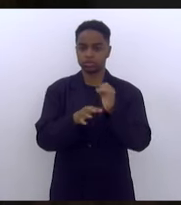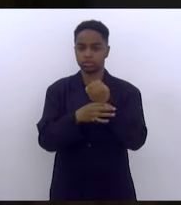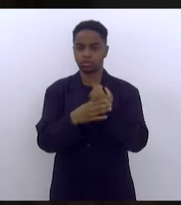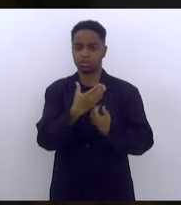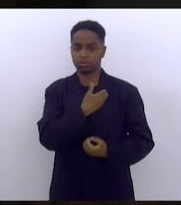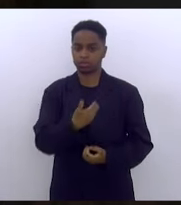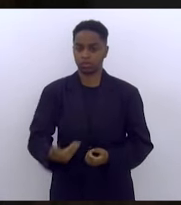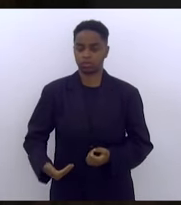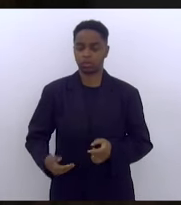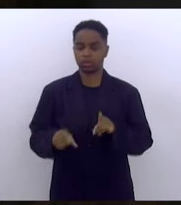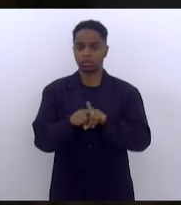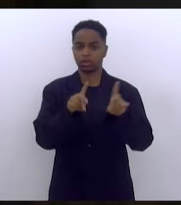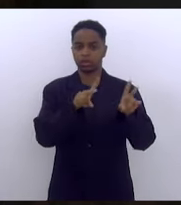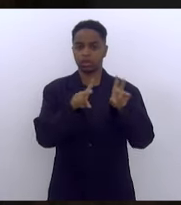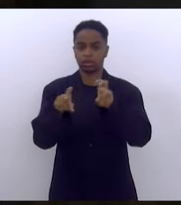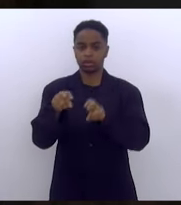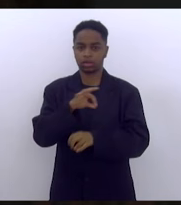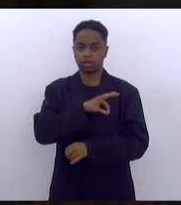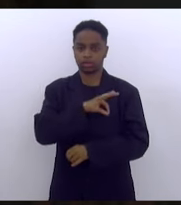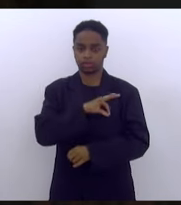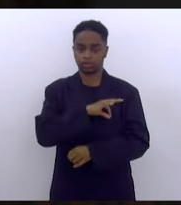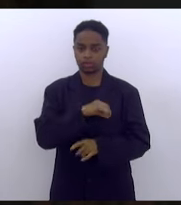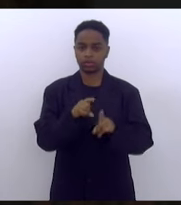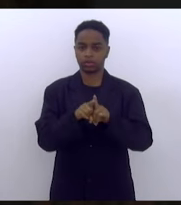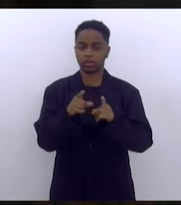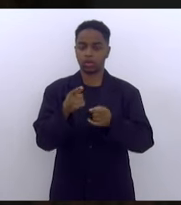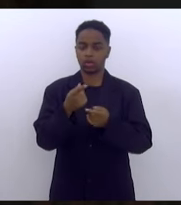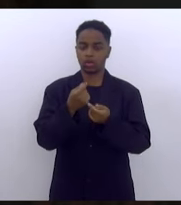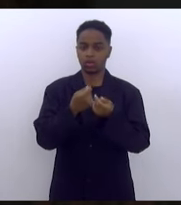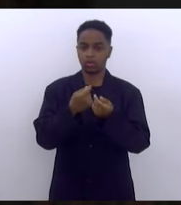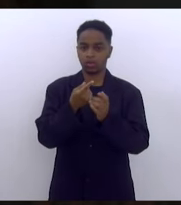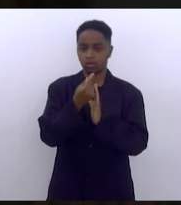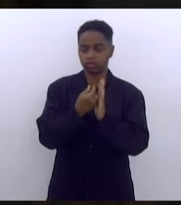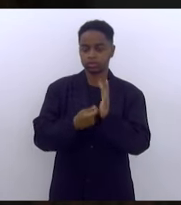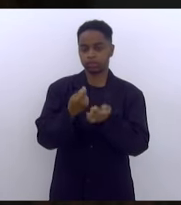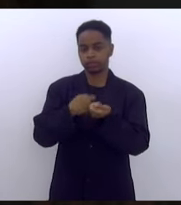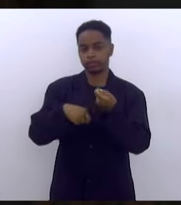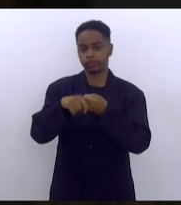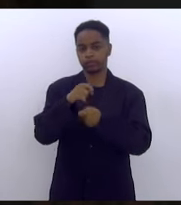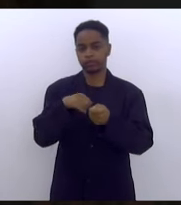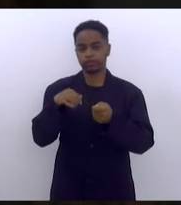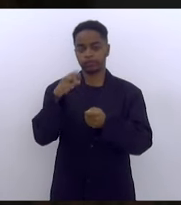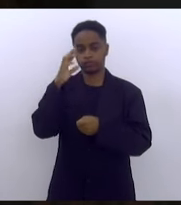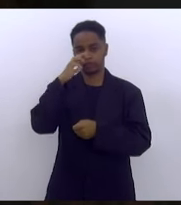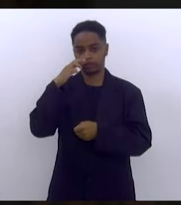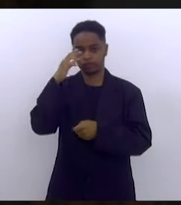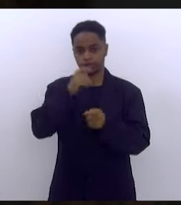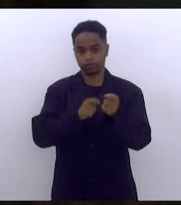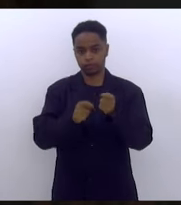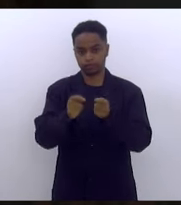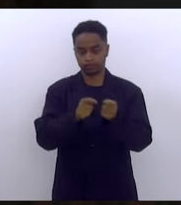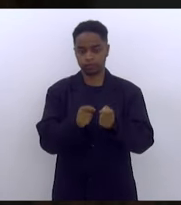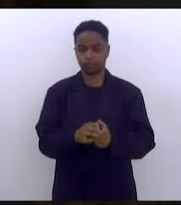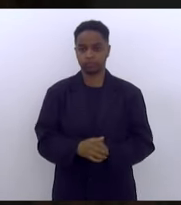Pública e Assunto Polícia, e de Orçamento, Finança, Fiscalização Financeira e Controle.